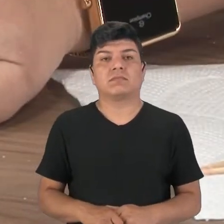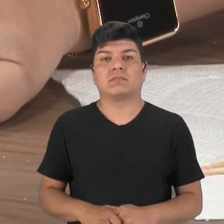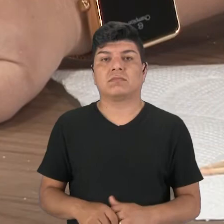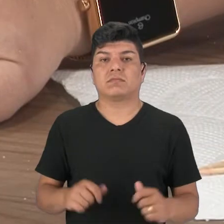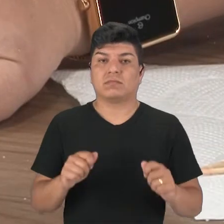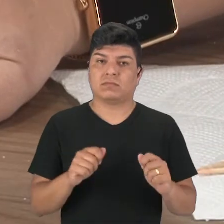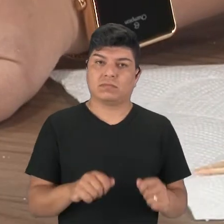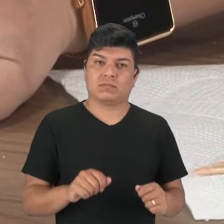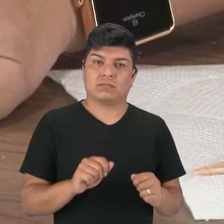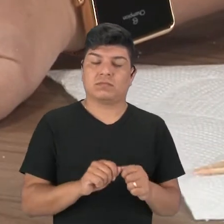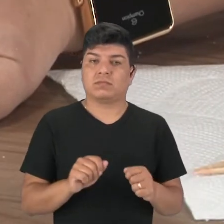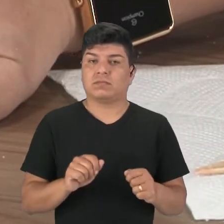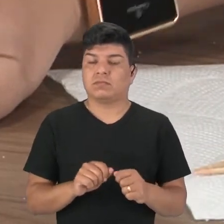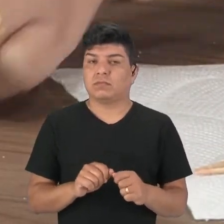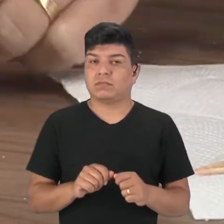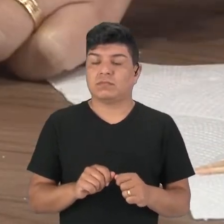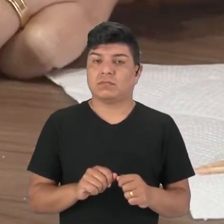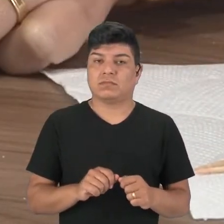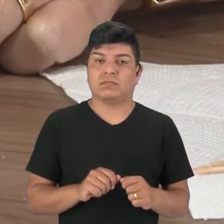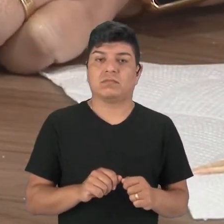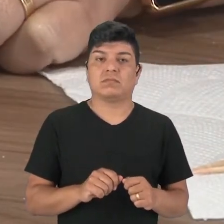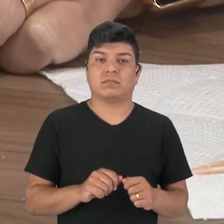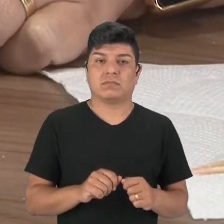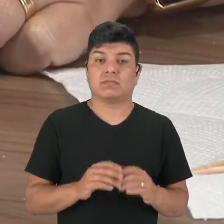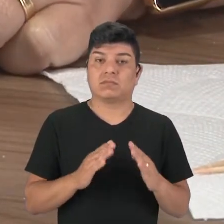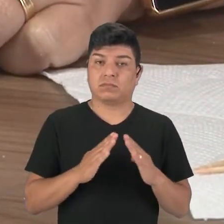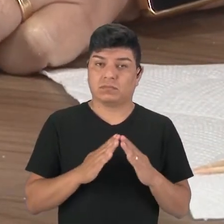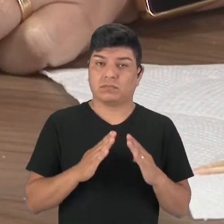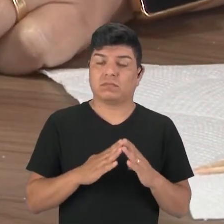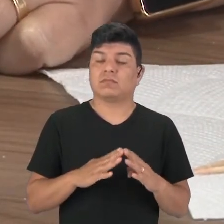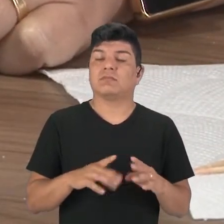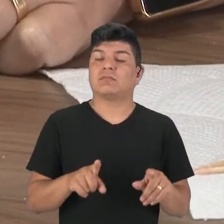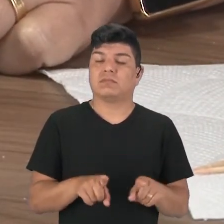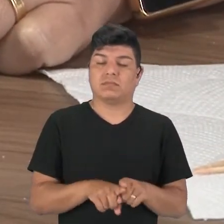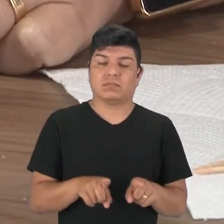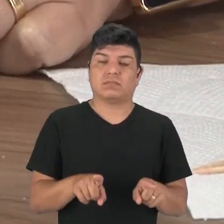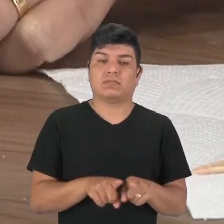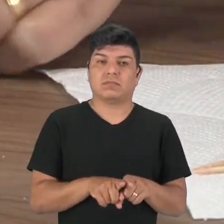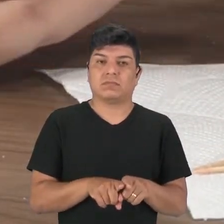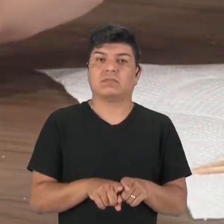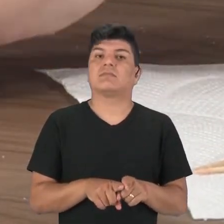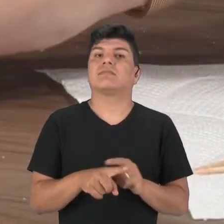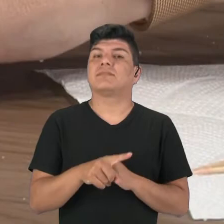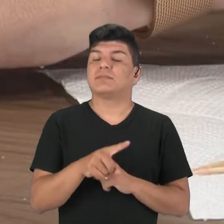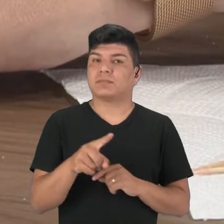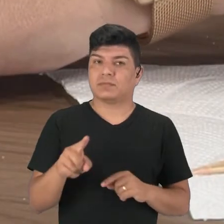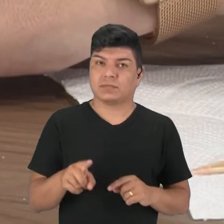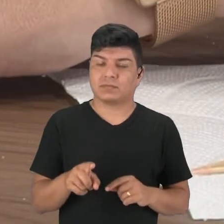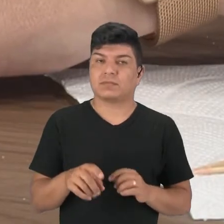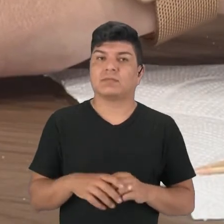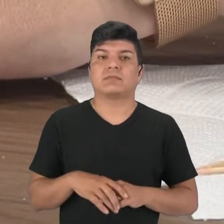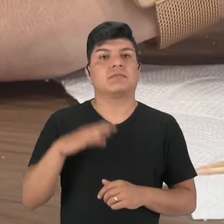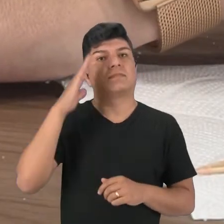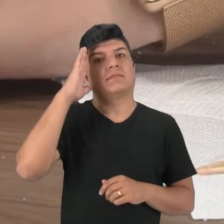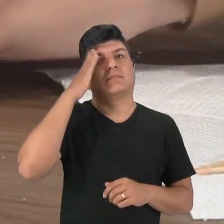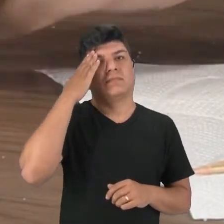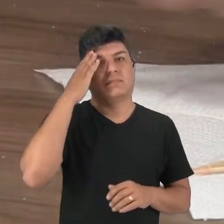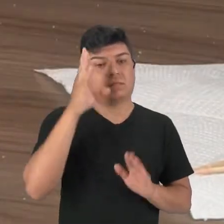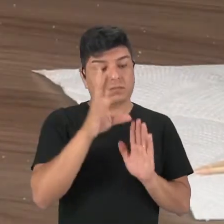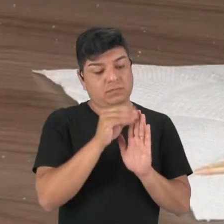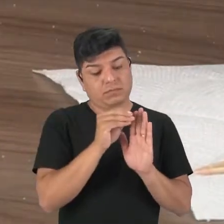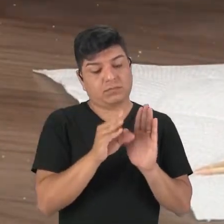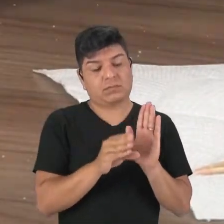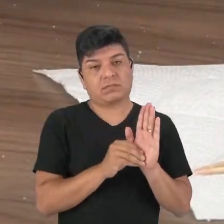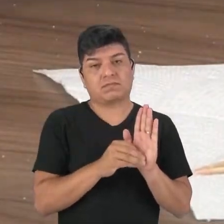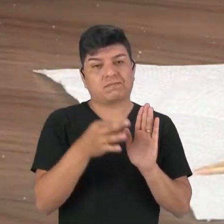Você pode estar fazendo isso aí em casa também, para você entender o